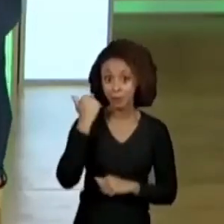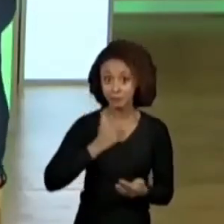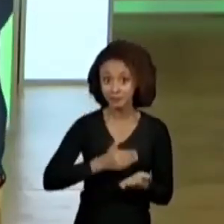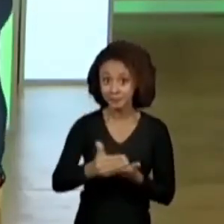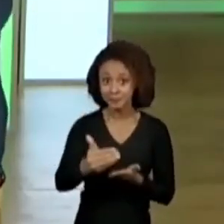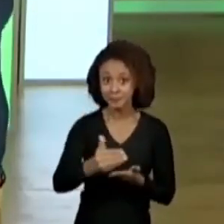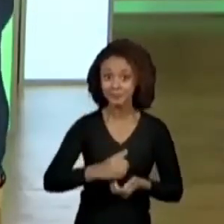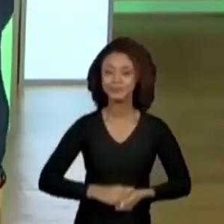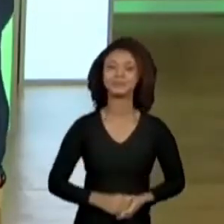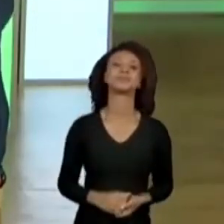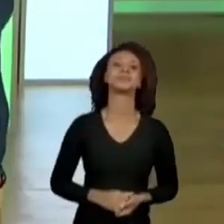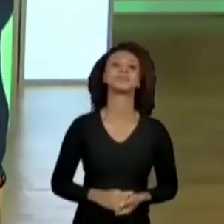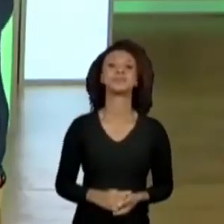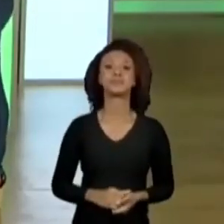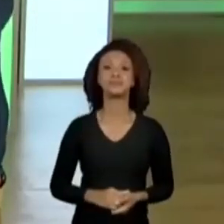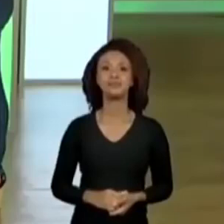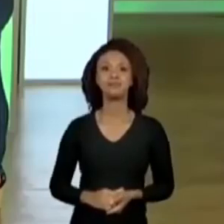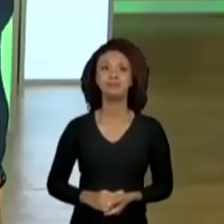Bora.